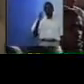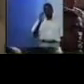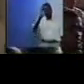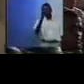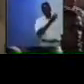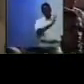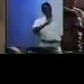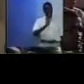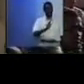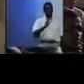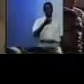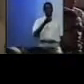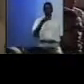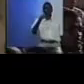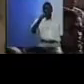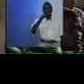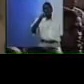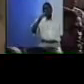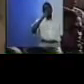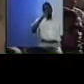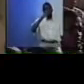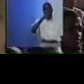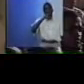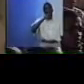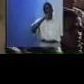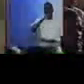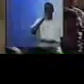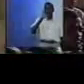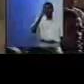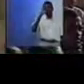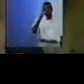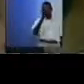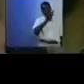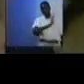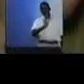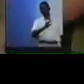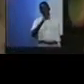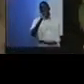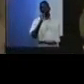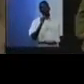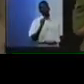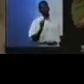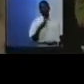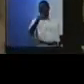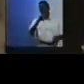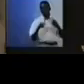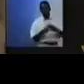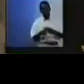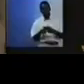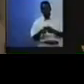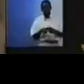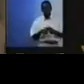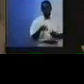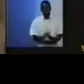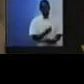se enxergam mais imagens e semelhança de Deus, porque na verdade estão sendo imagens e